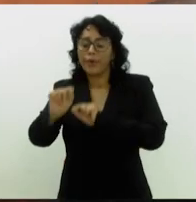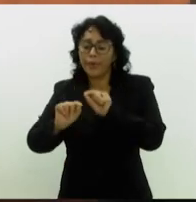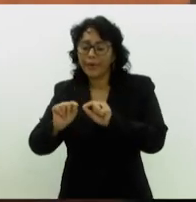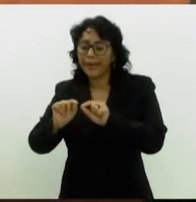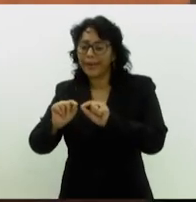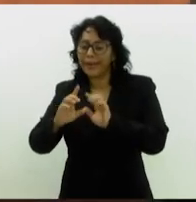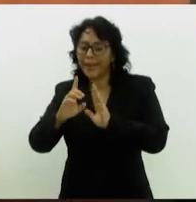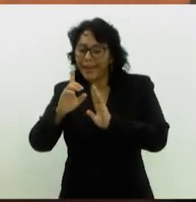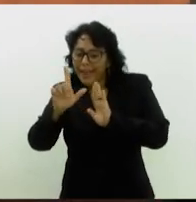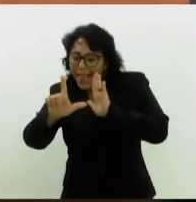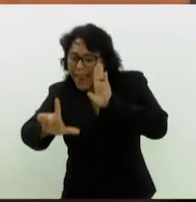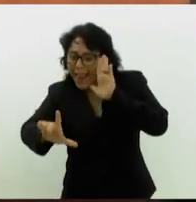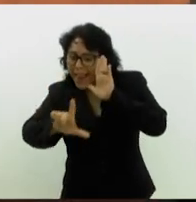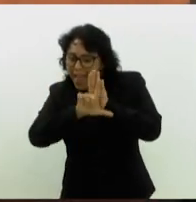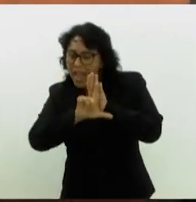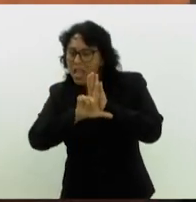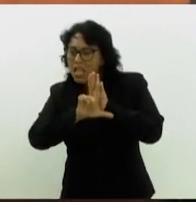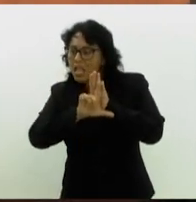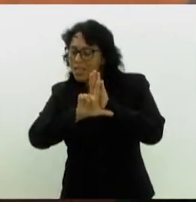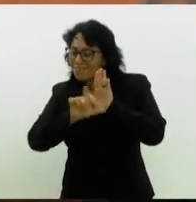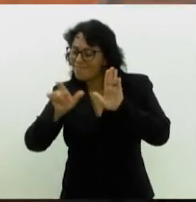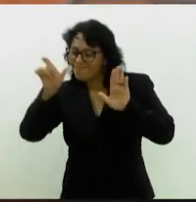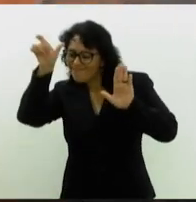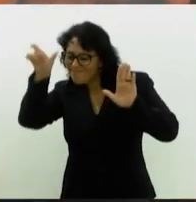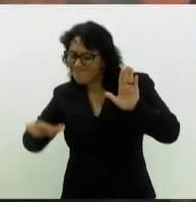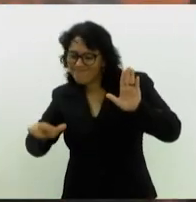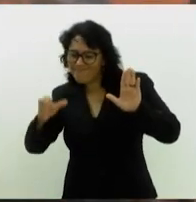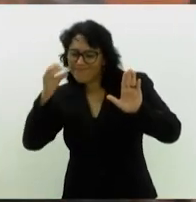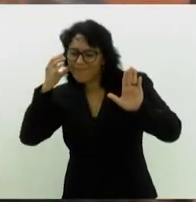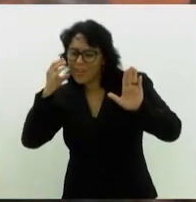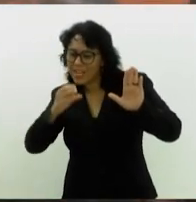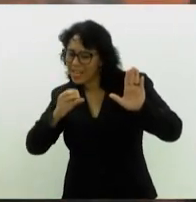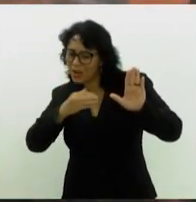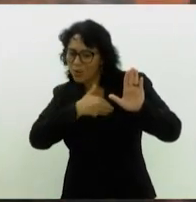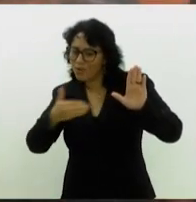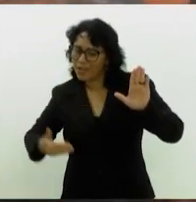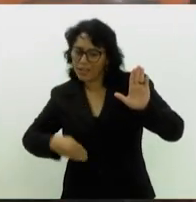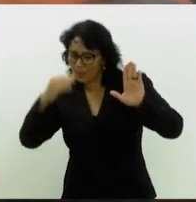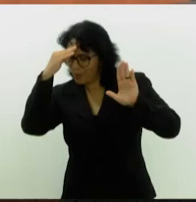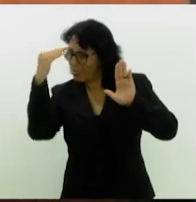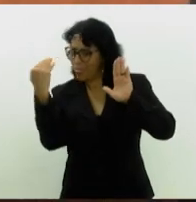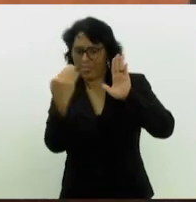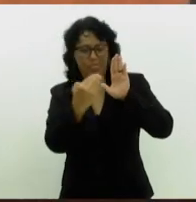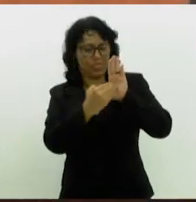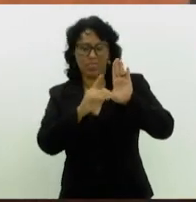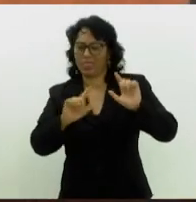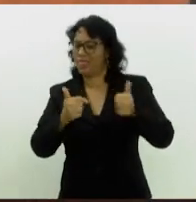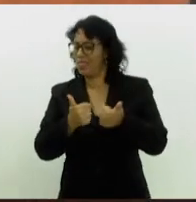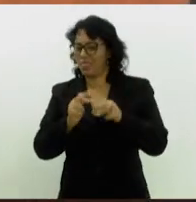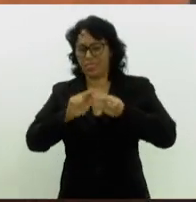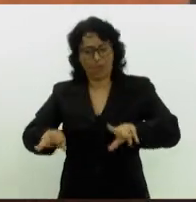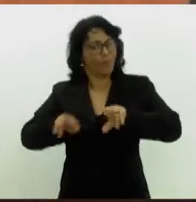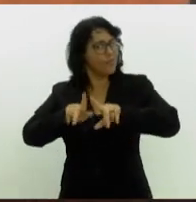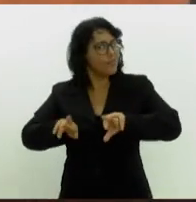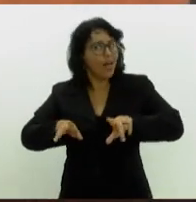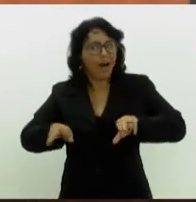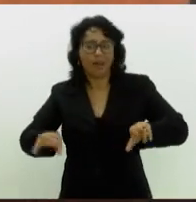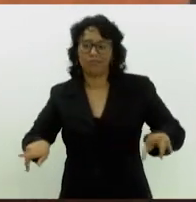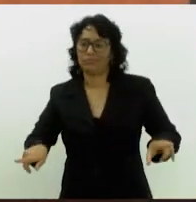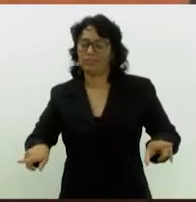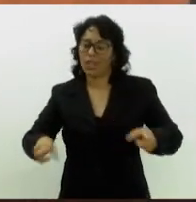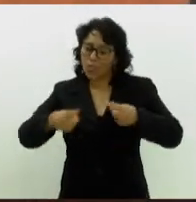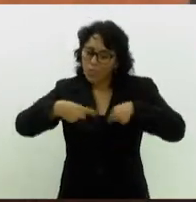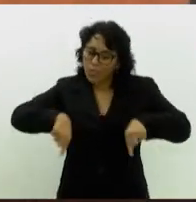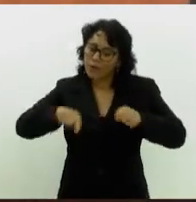uma lei que ele sancionou e que não tem nenhum mecanismo que vede a recomposição de perdas no que a gente tá